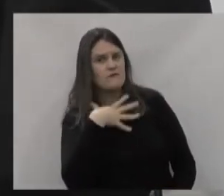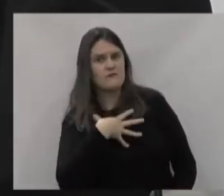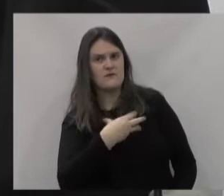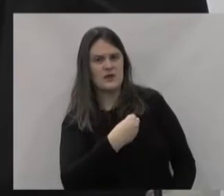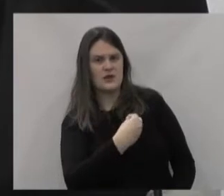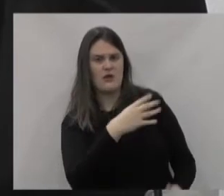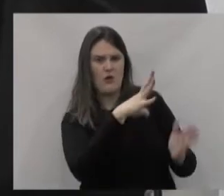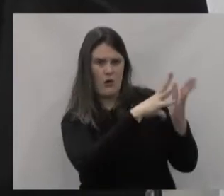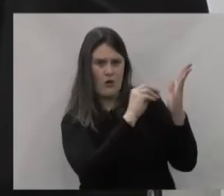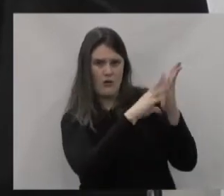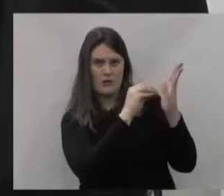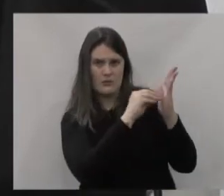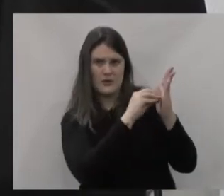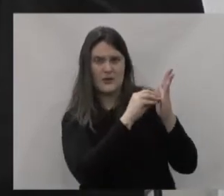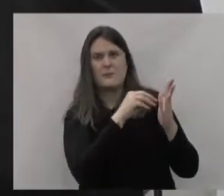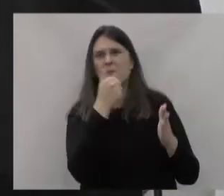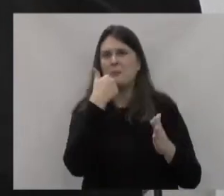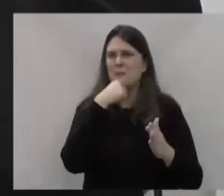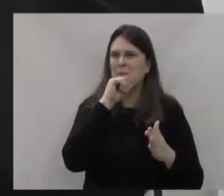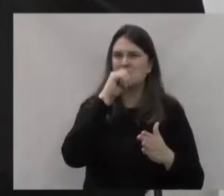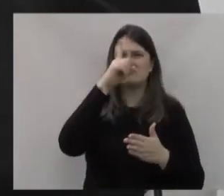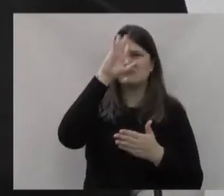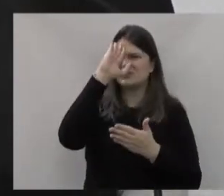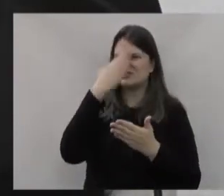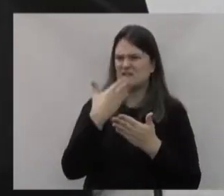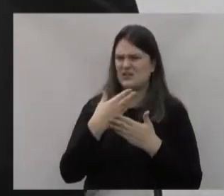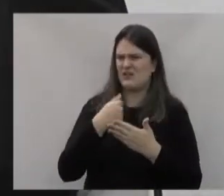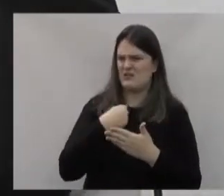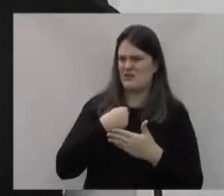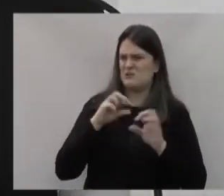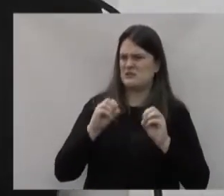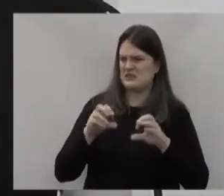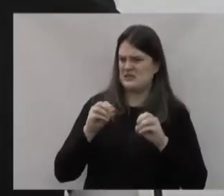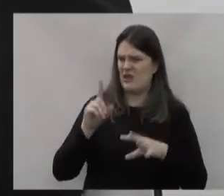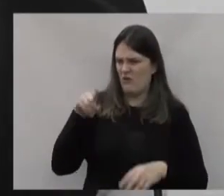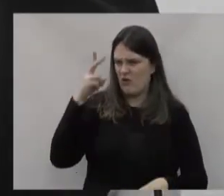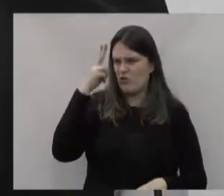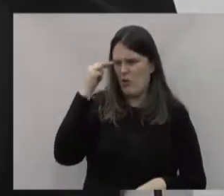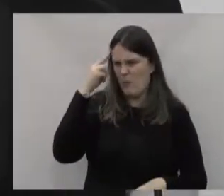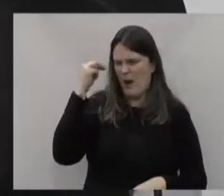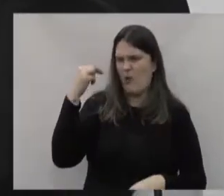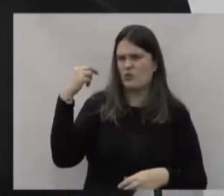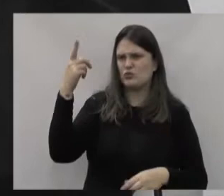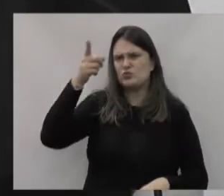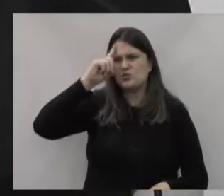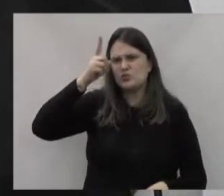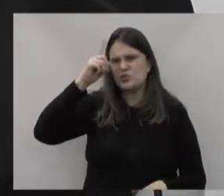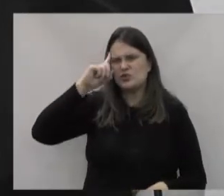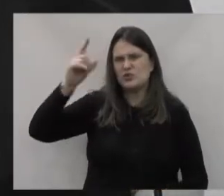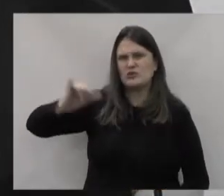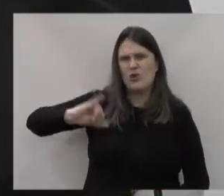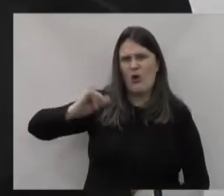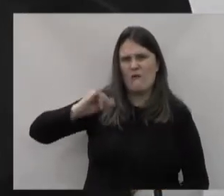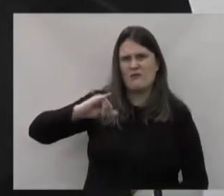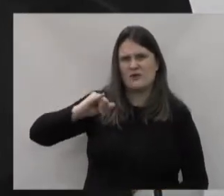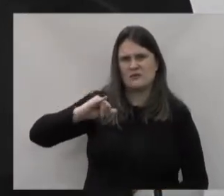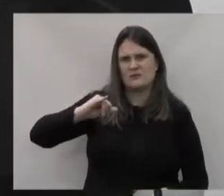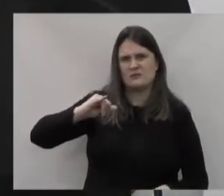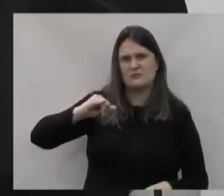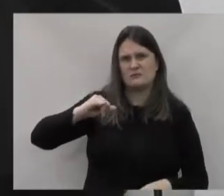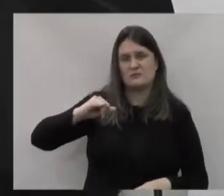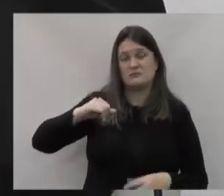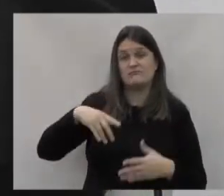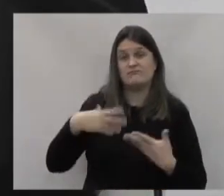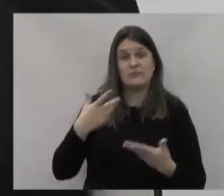ela não acreditou. Ela não acreditava que ela estava ensinando a filha dela que era normal apanhar. Ela não tinha essa ideia.